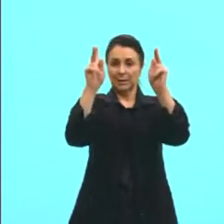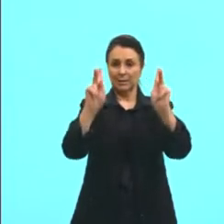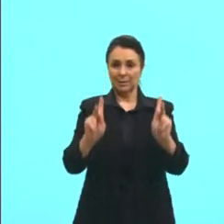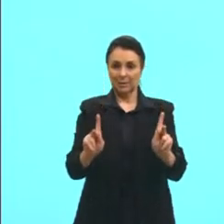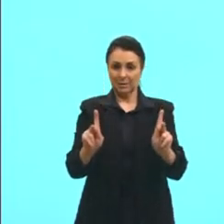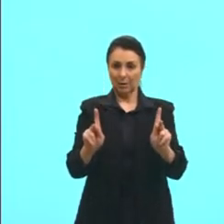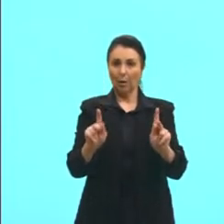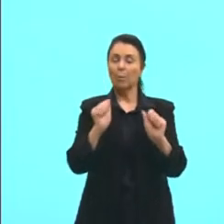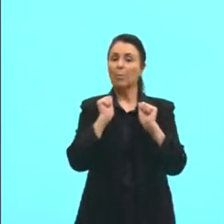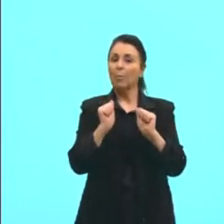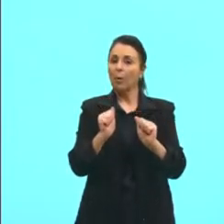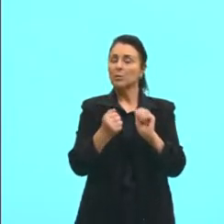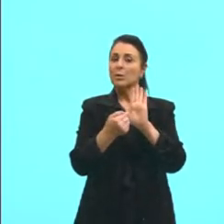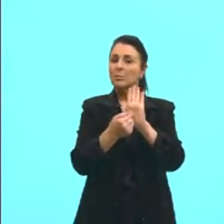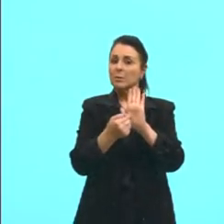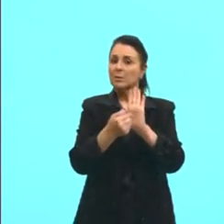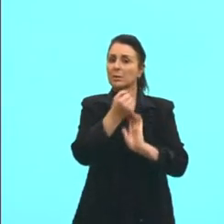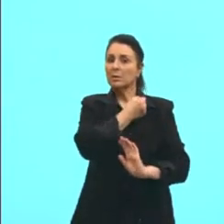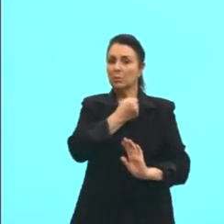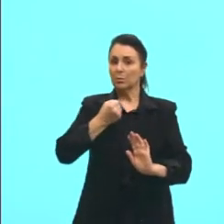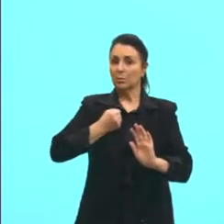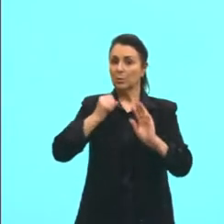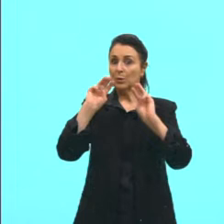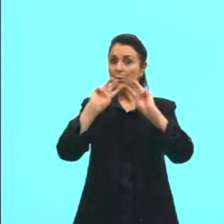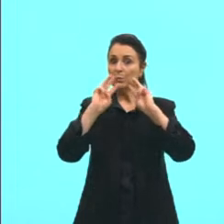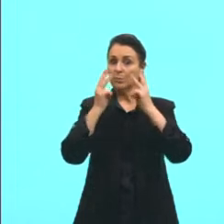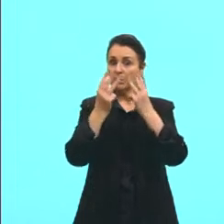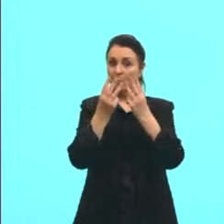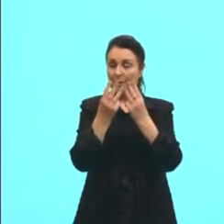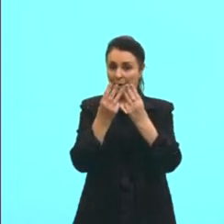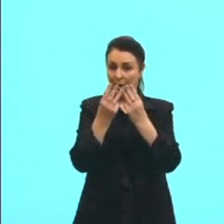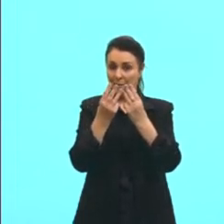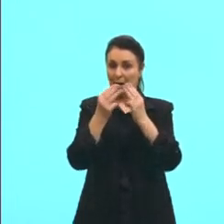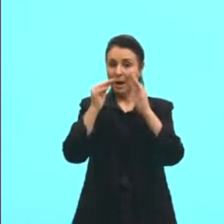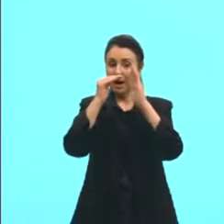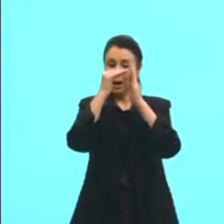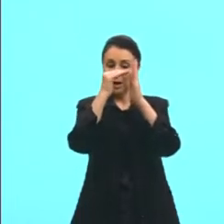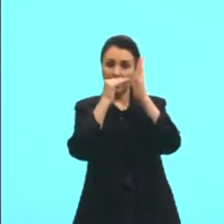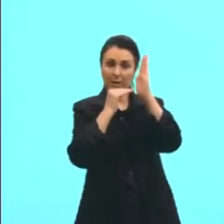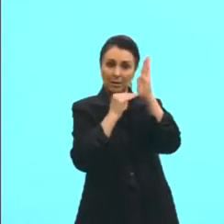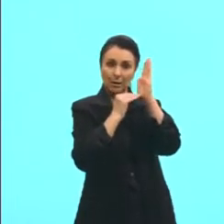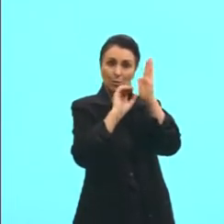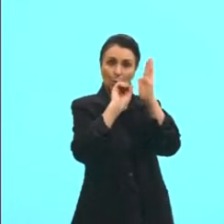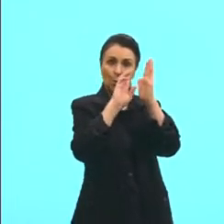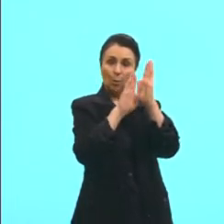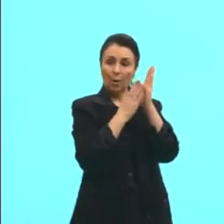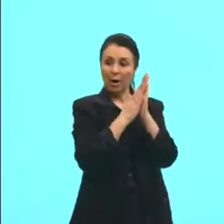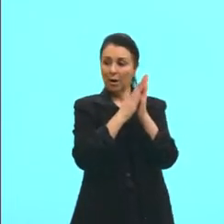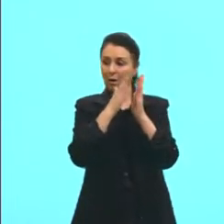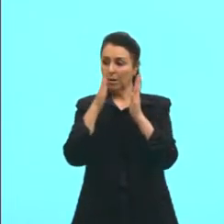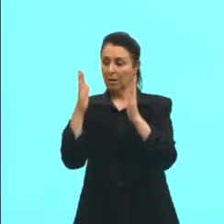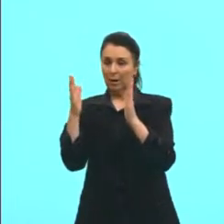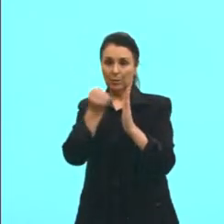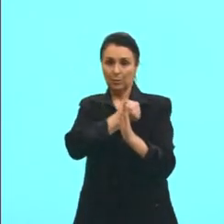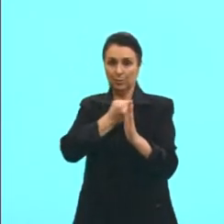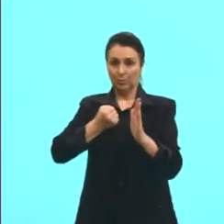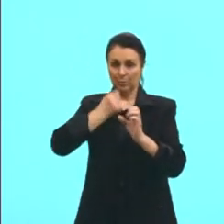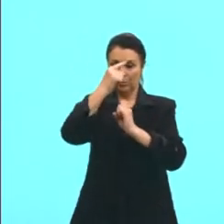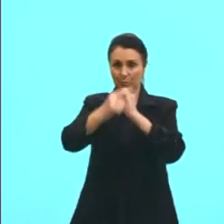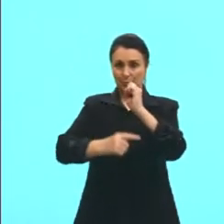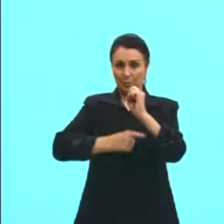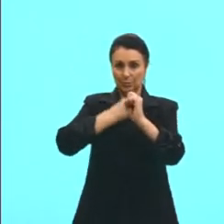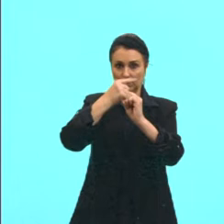da tabela periódica pode apresentar esse número de massa abaixo e ou então ao lado do número atômico